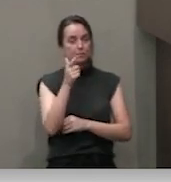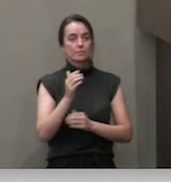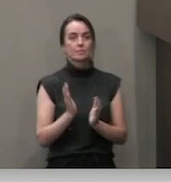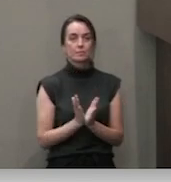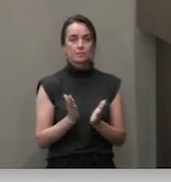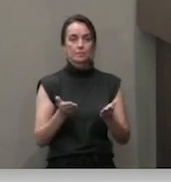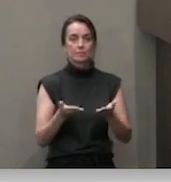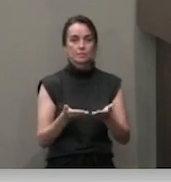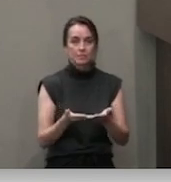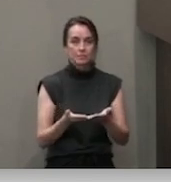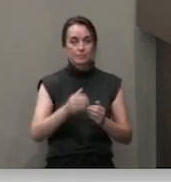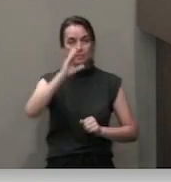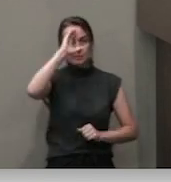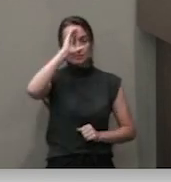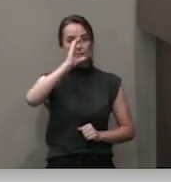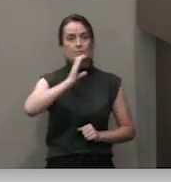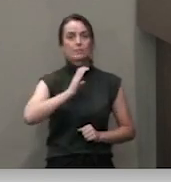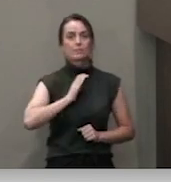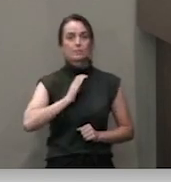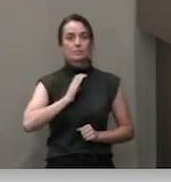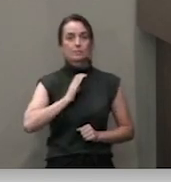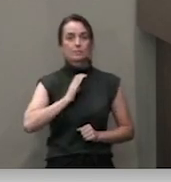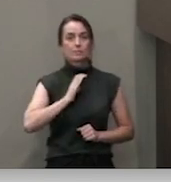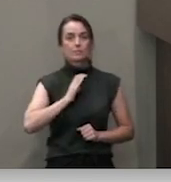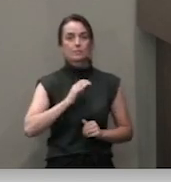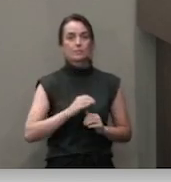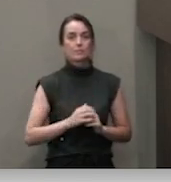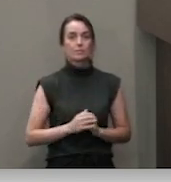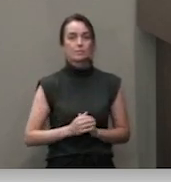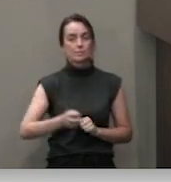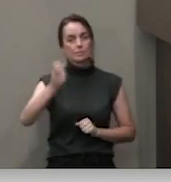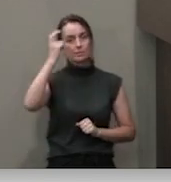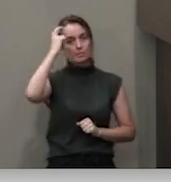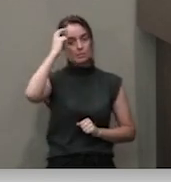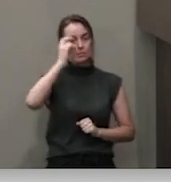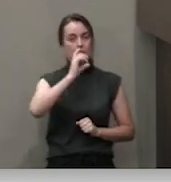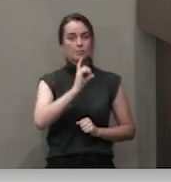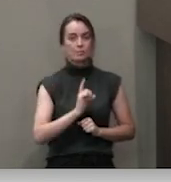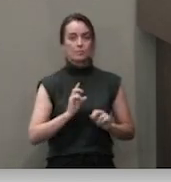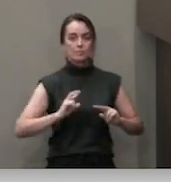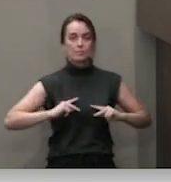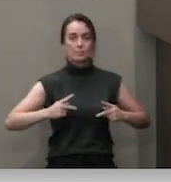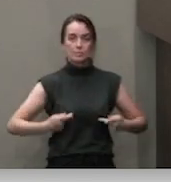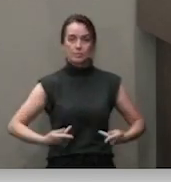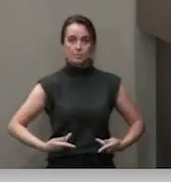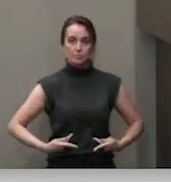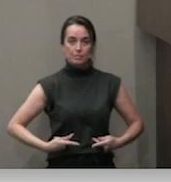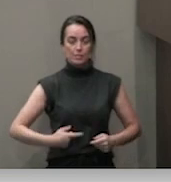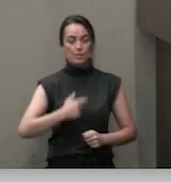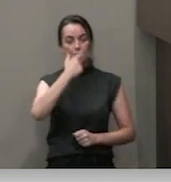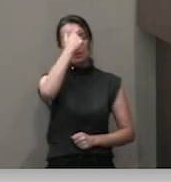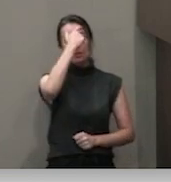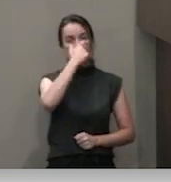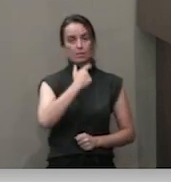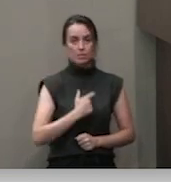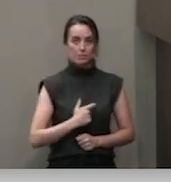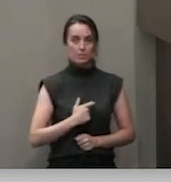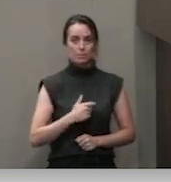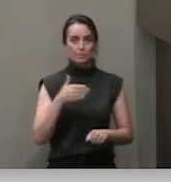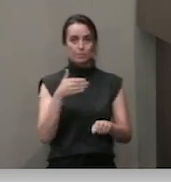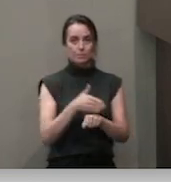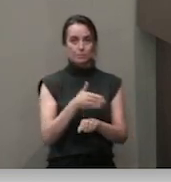comissão cidadania cultura e direitos humanos que este Vereador aqui que fala